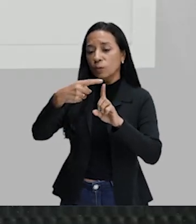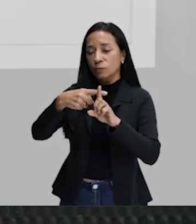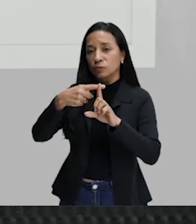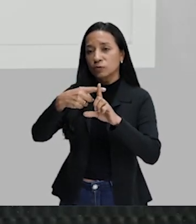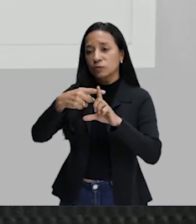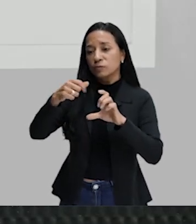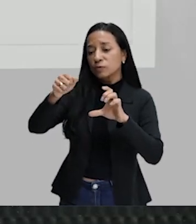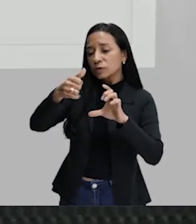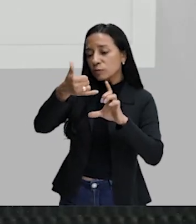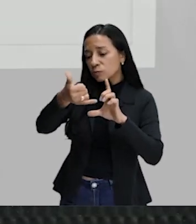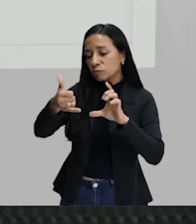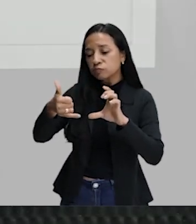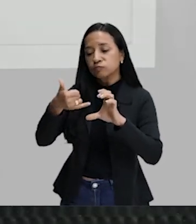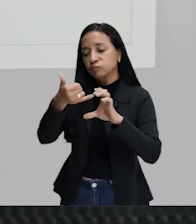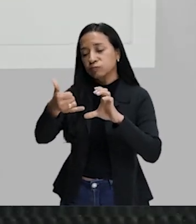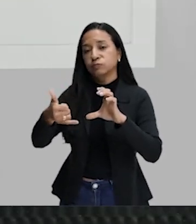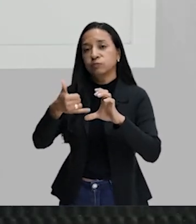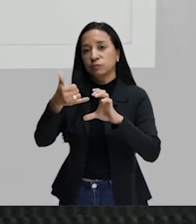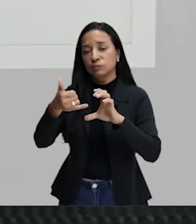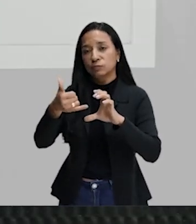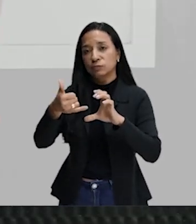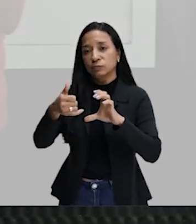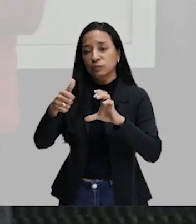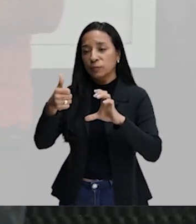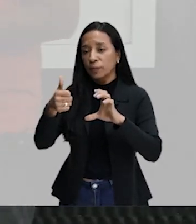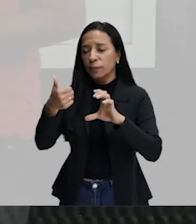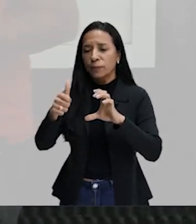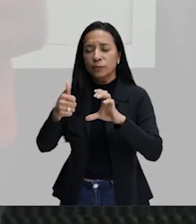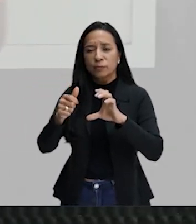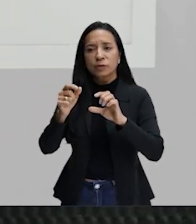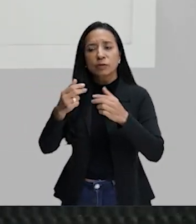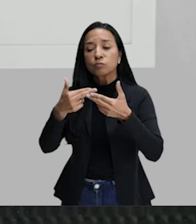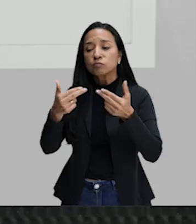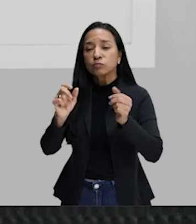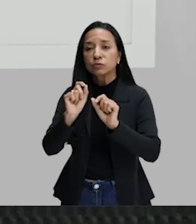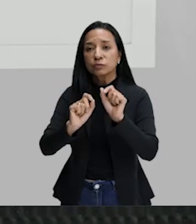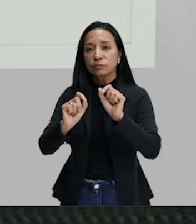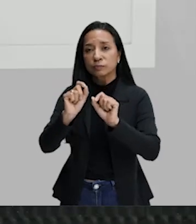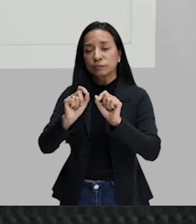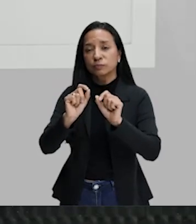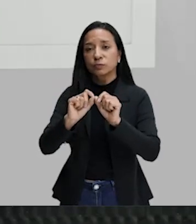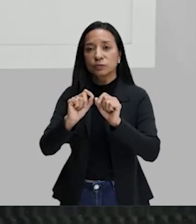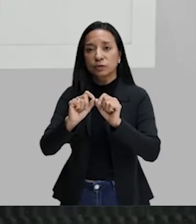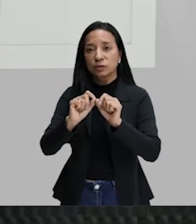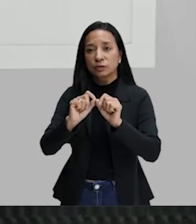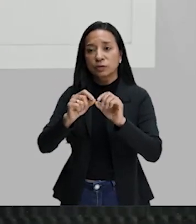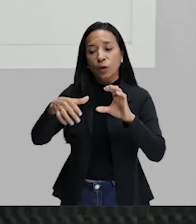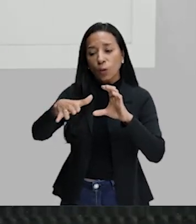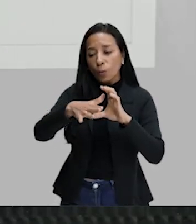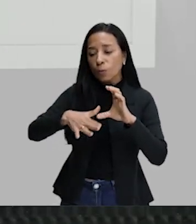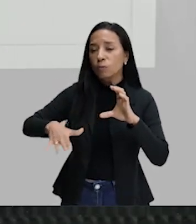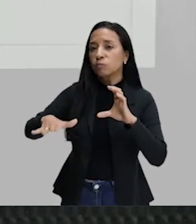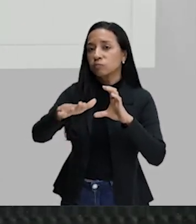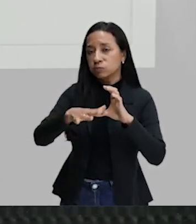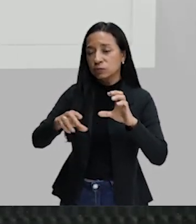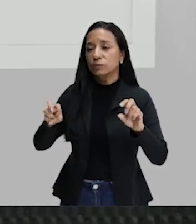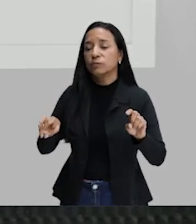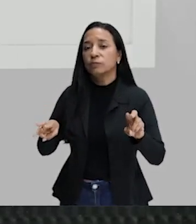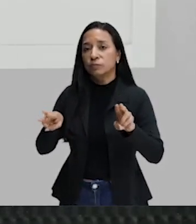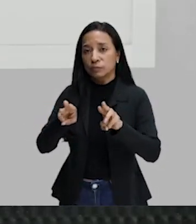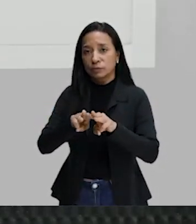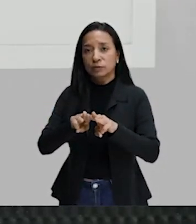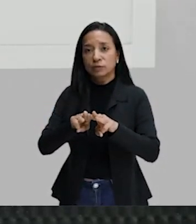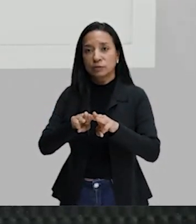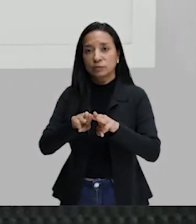quê? A primeira coisa que a gente vê que vai agir nesta carga positiva vai ser o campo magnético, né? Então nós temos aqui